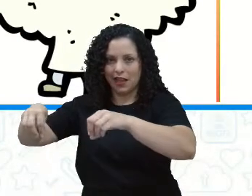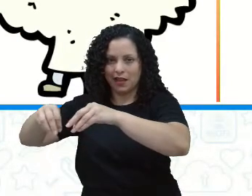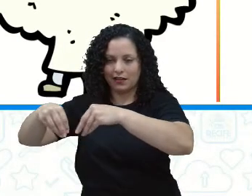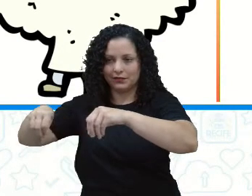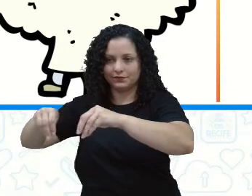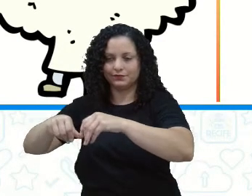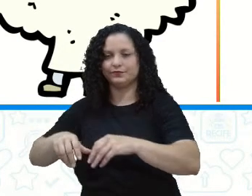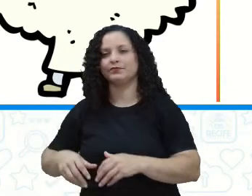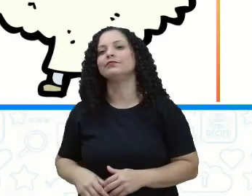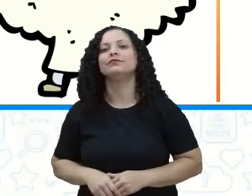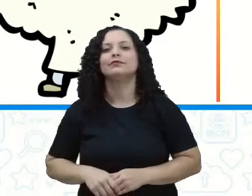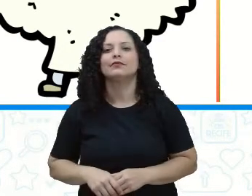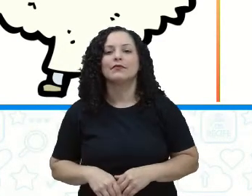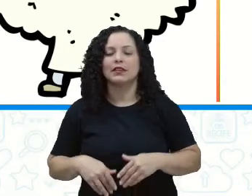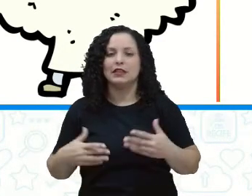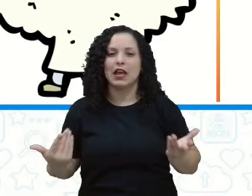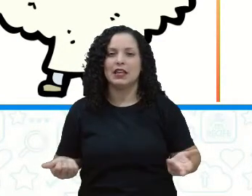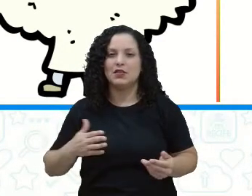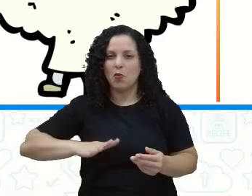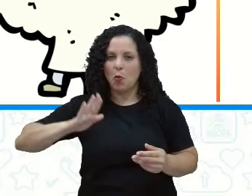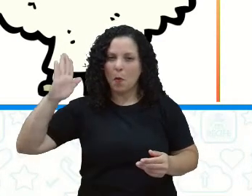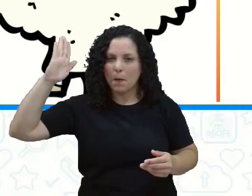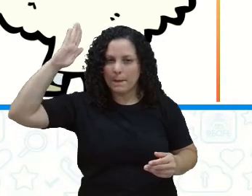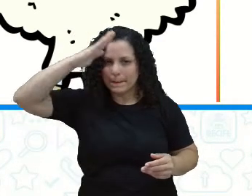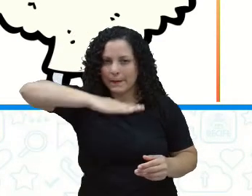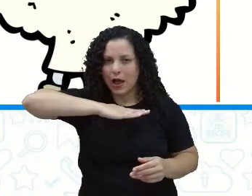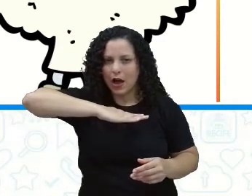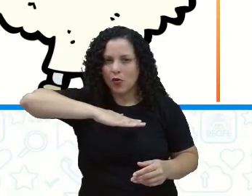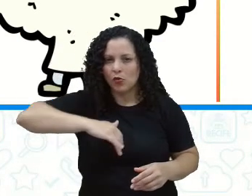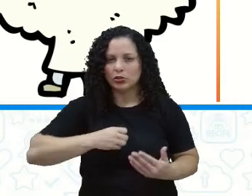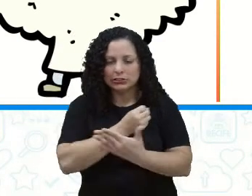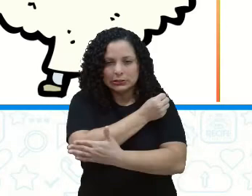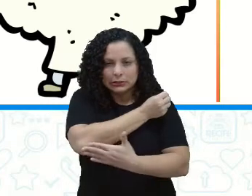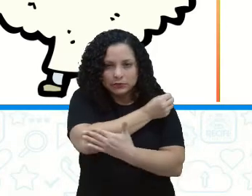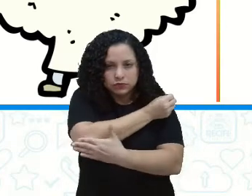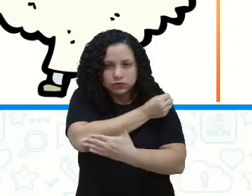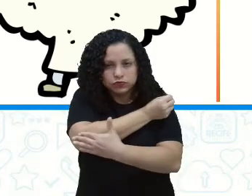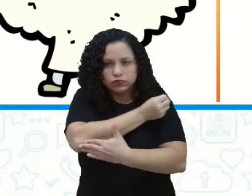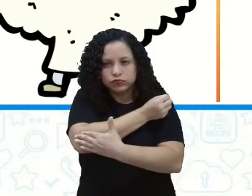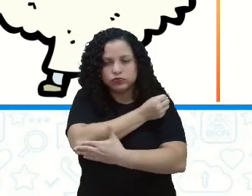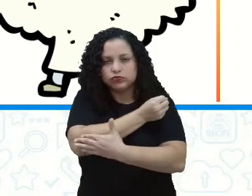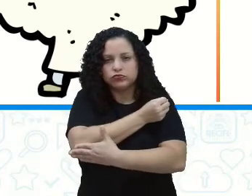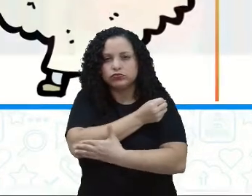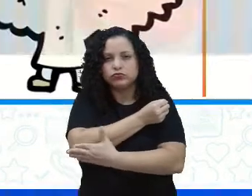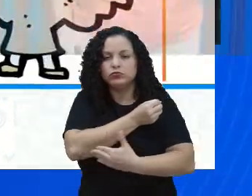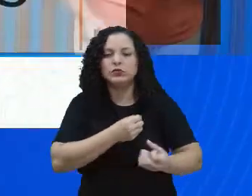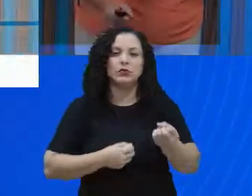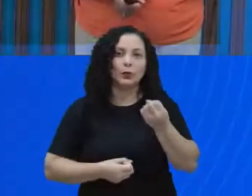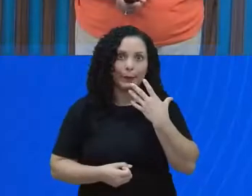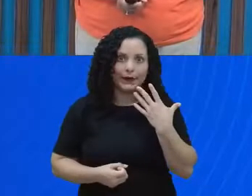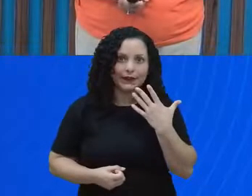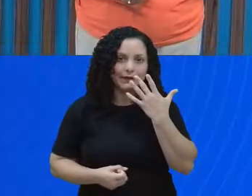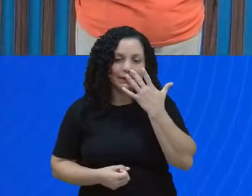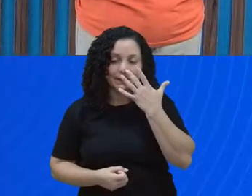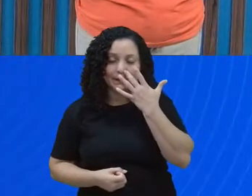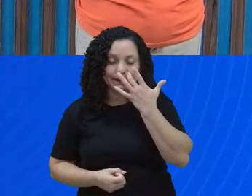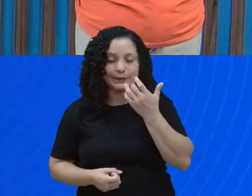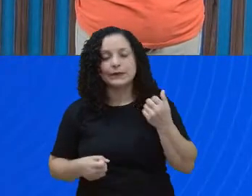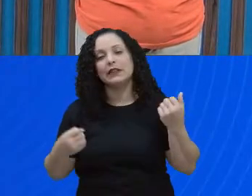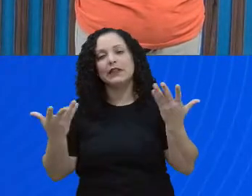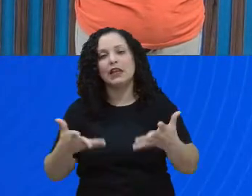o Urapari, deus do mal, ficou com muita inveja de Tupana, deus do bem. E assim